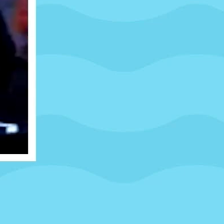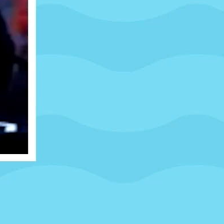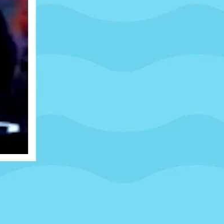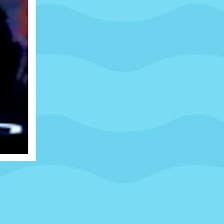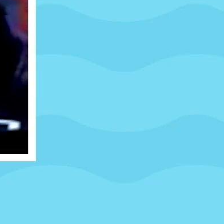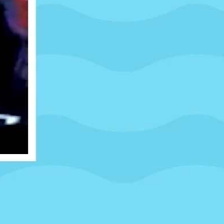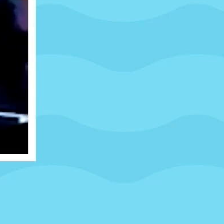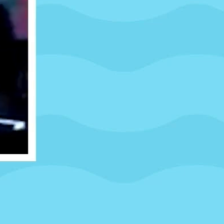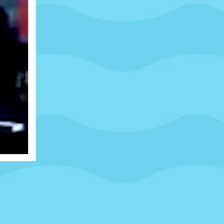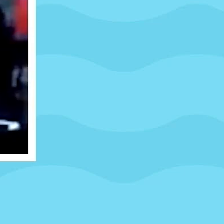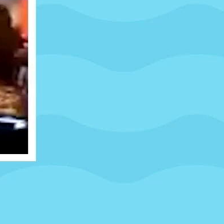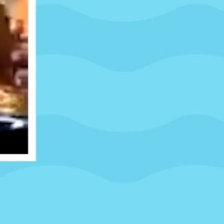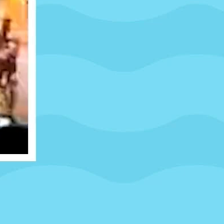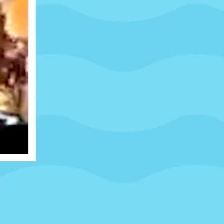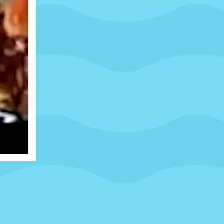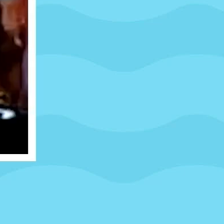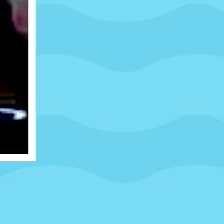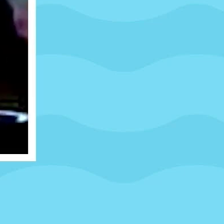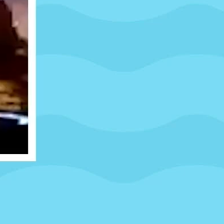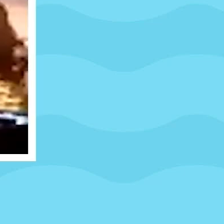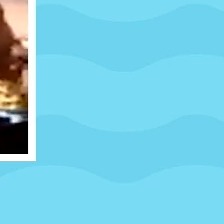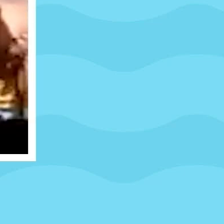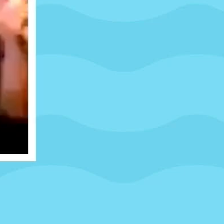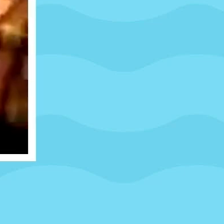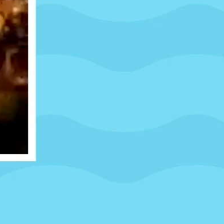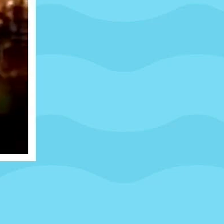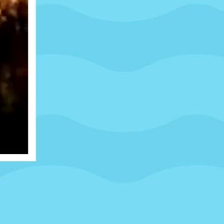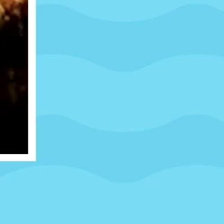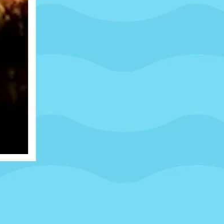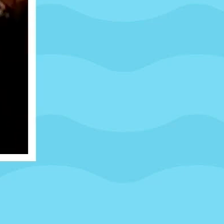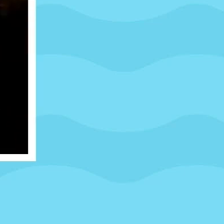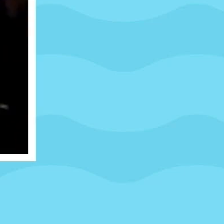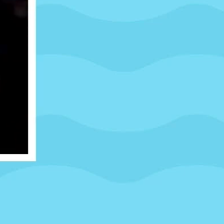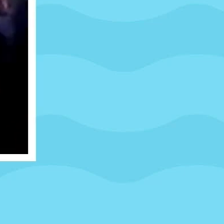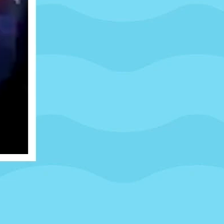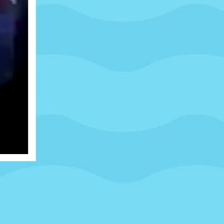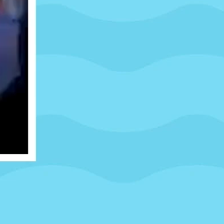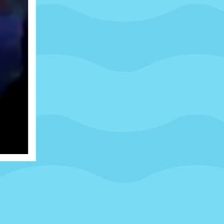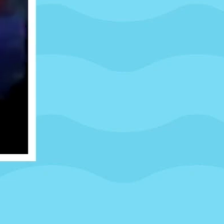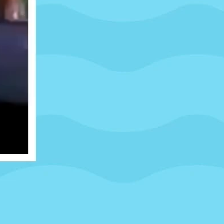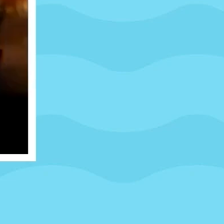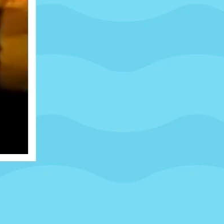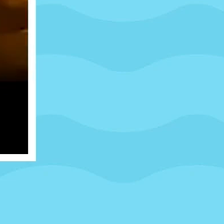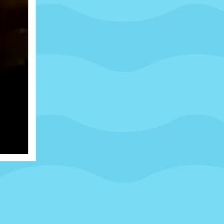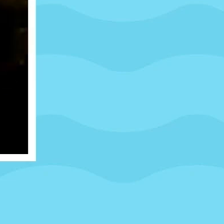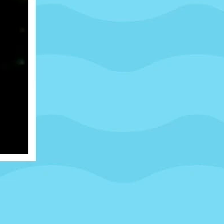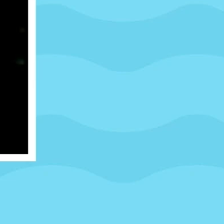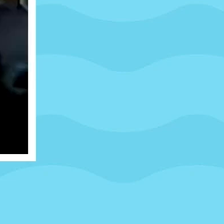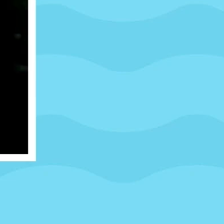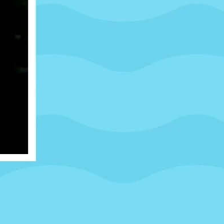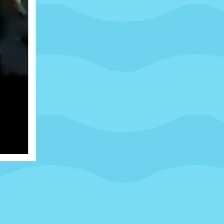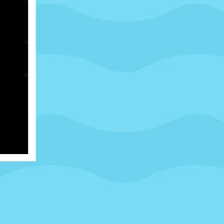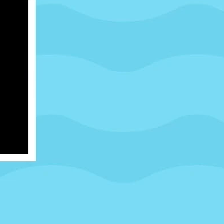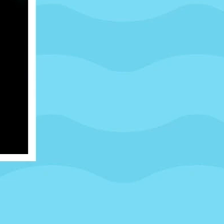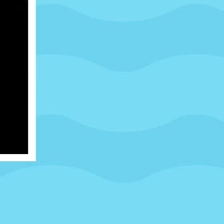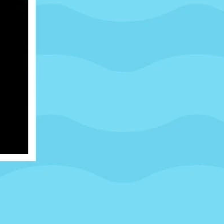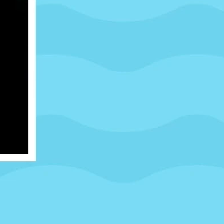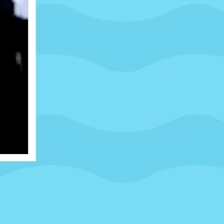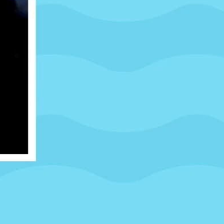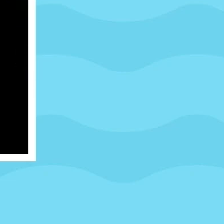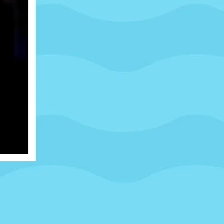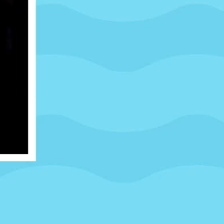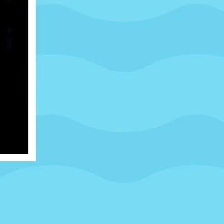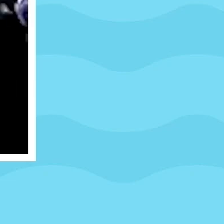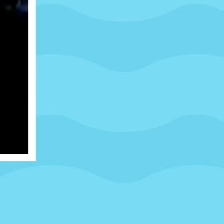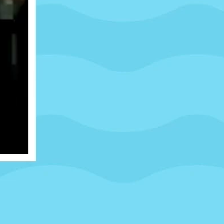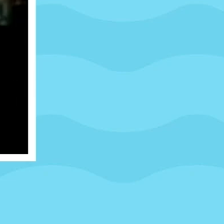Vamos estar atentos a toda a encenação que mostra o nativo local se